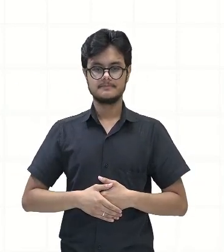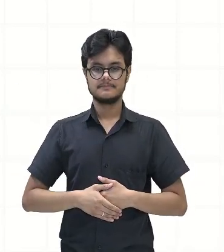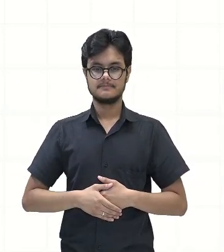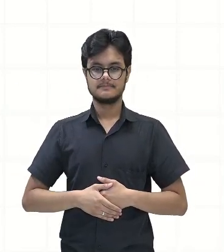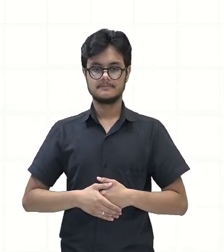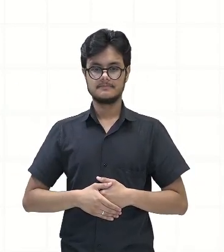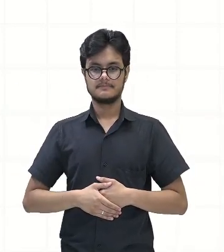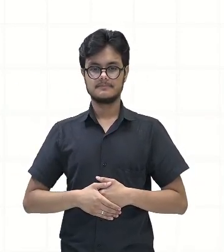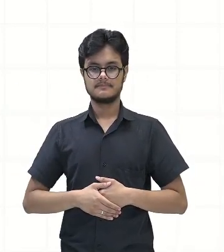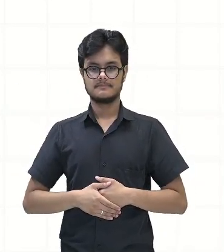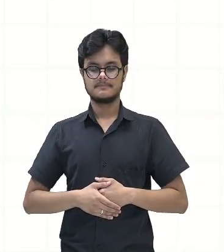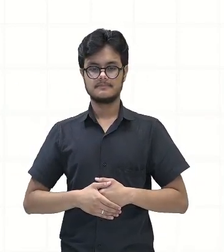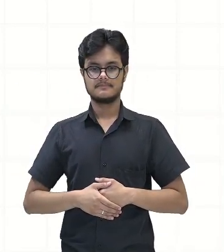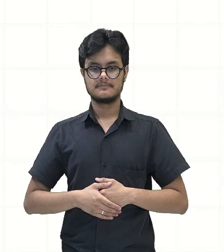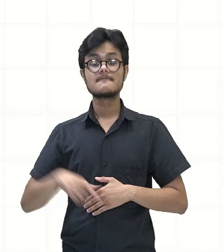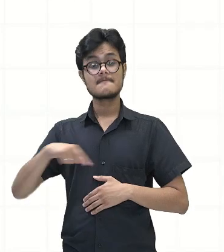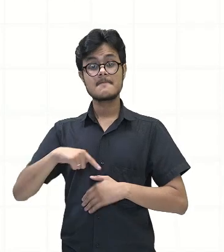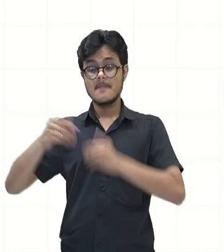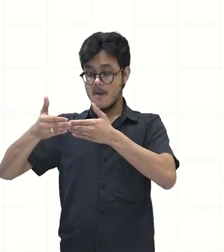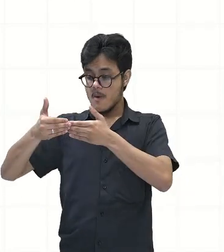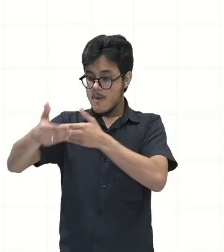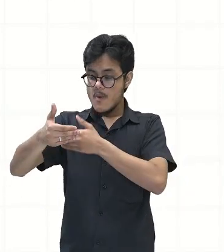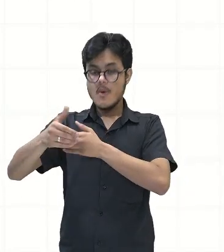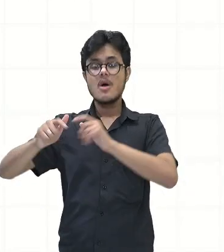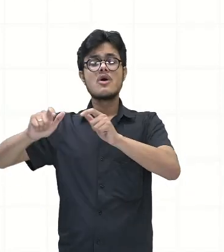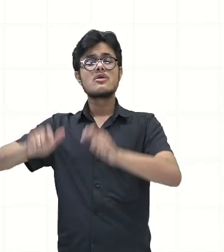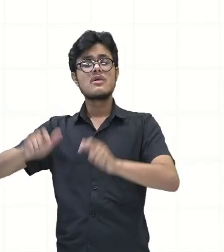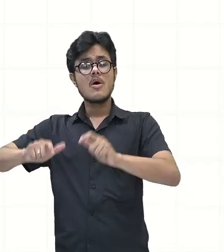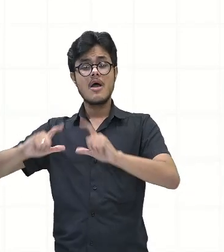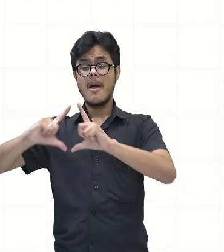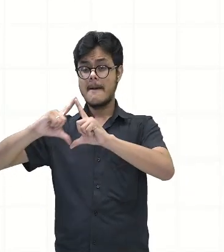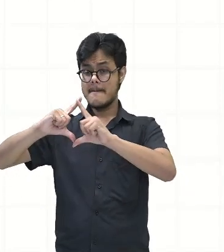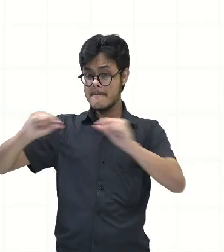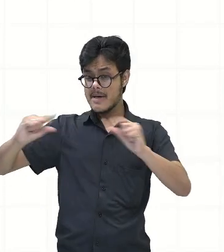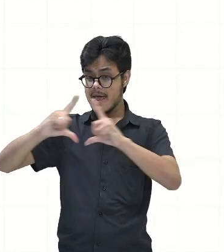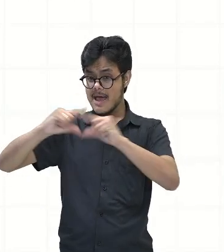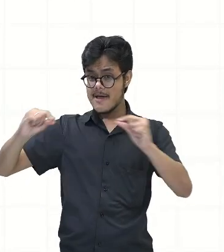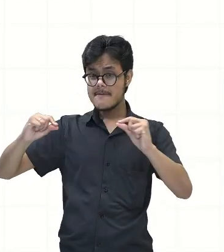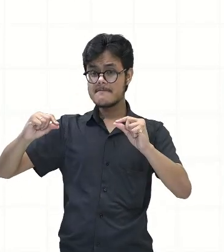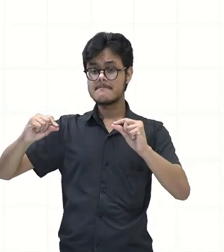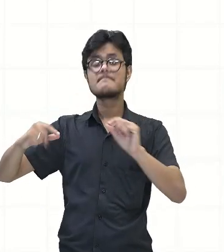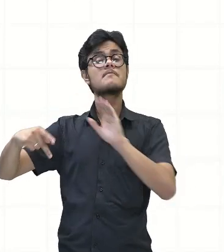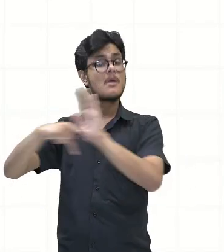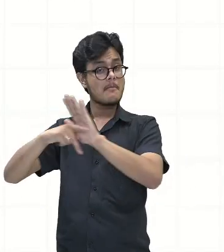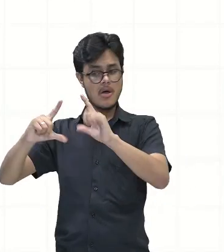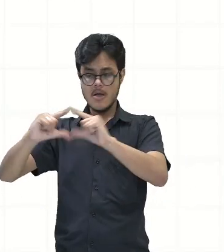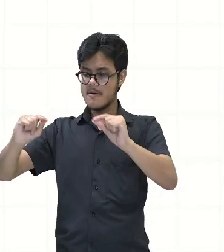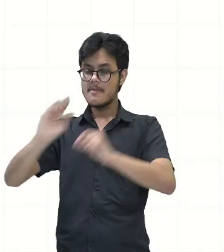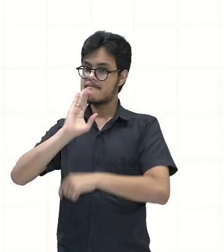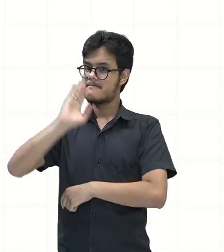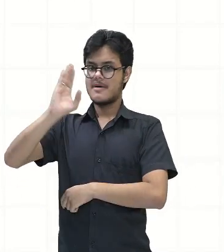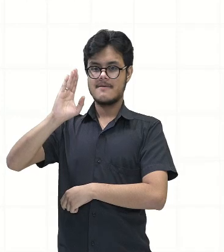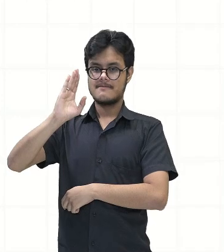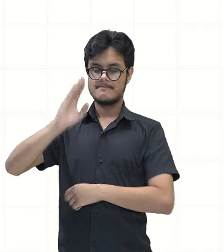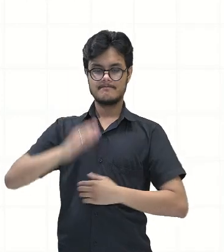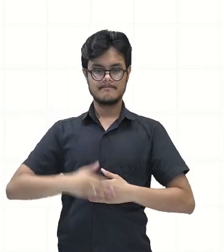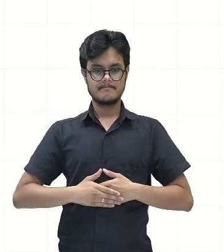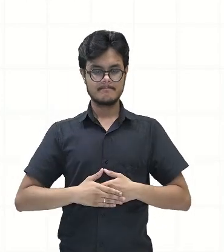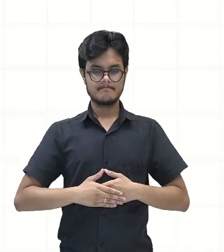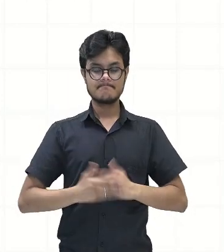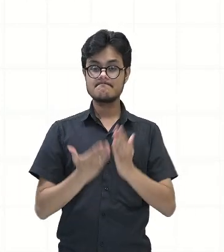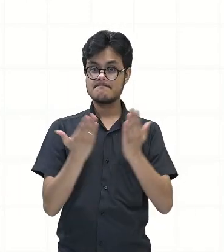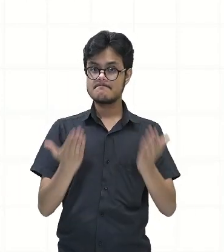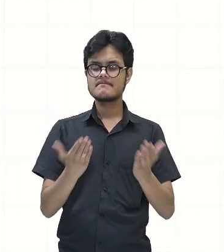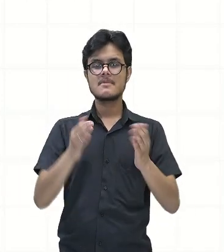o fuso oficial do Brasil, que é aqui no Distrito Federal, o fuso de Brasília. A maioria dos